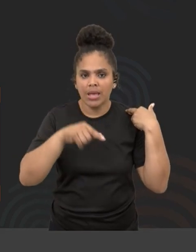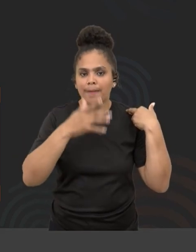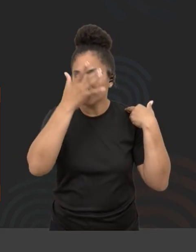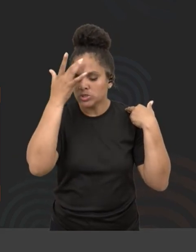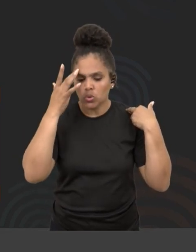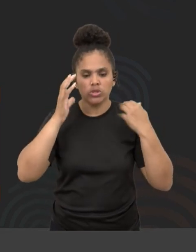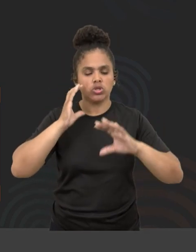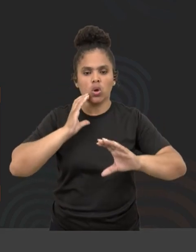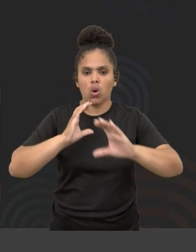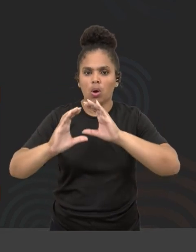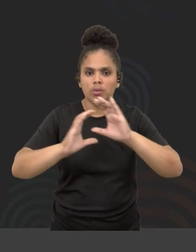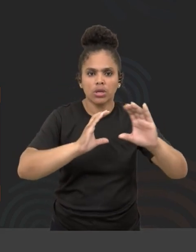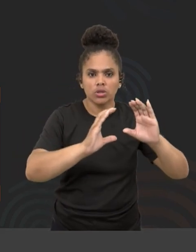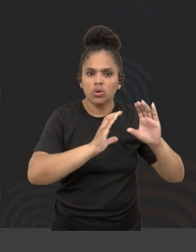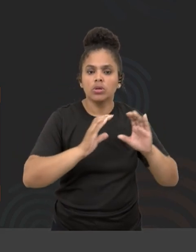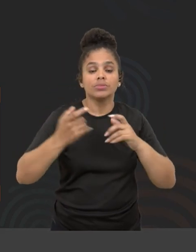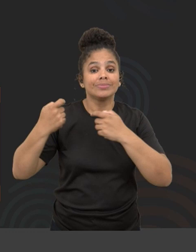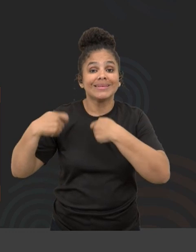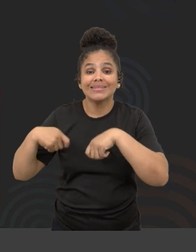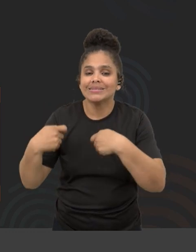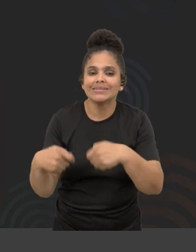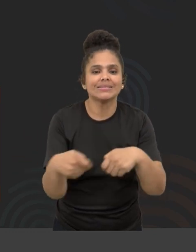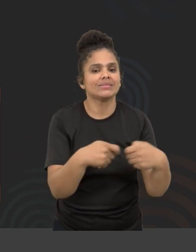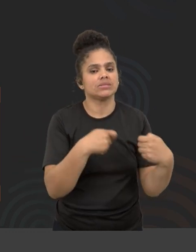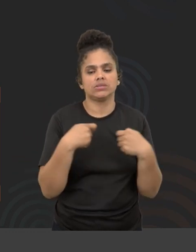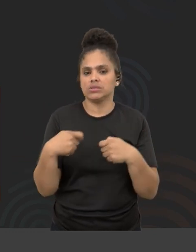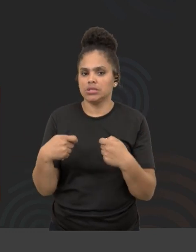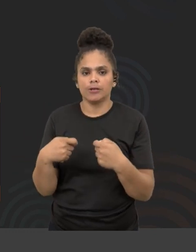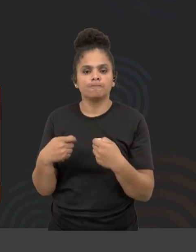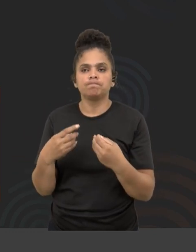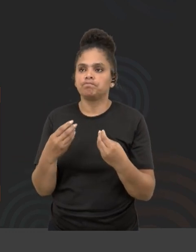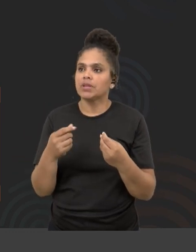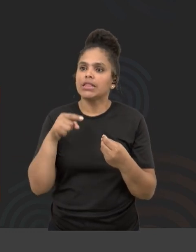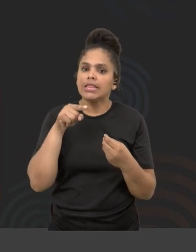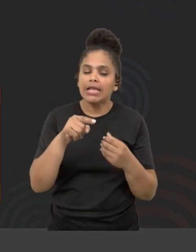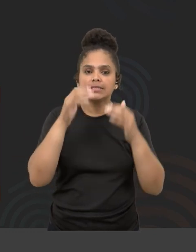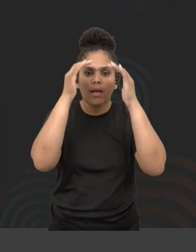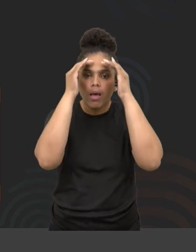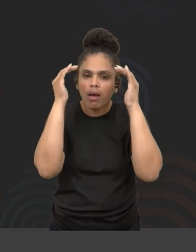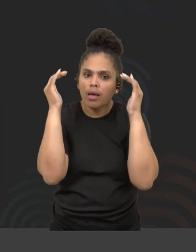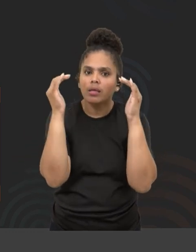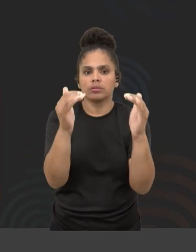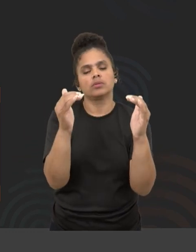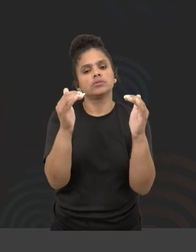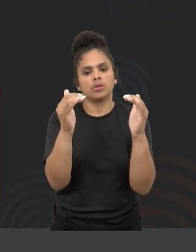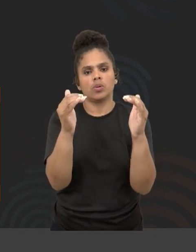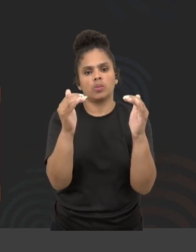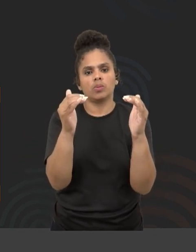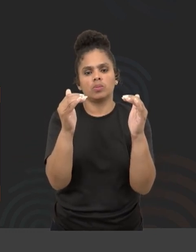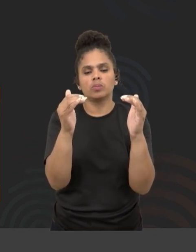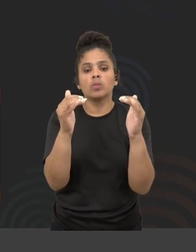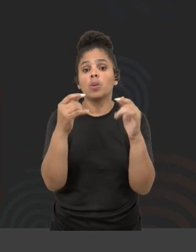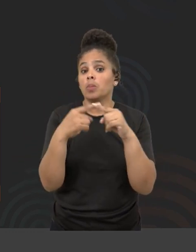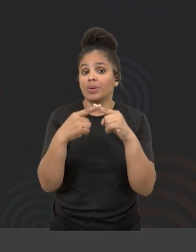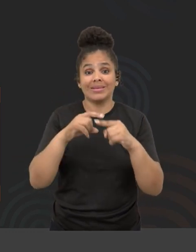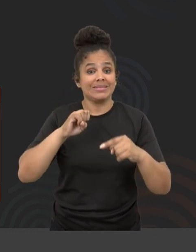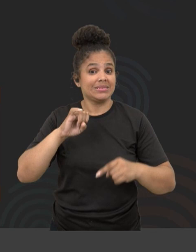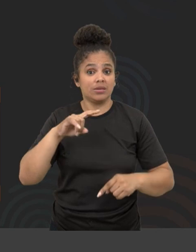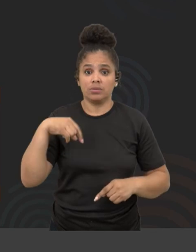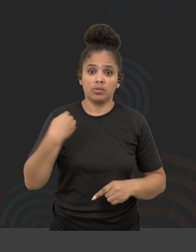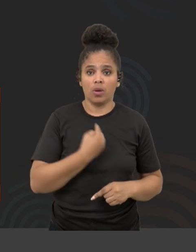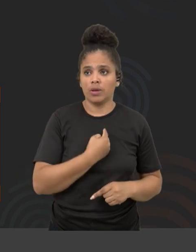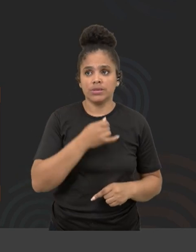gente precisa ter esse tipo de, de atenção, porque se a gente